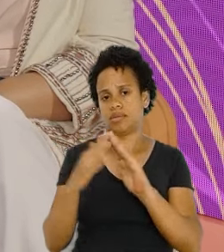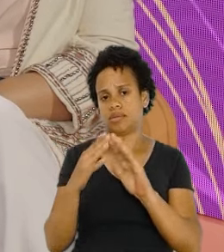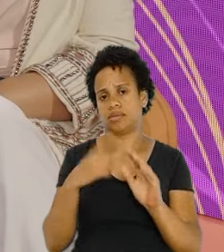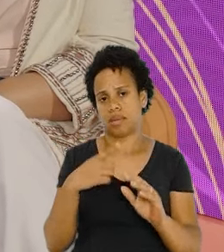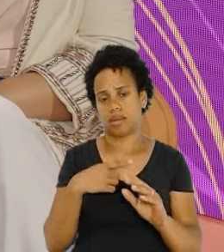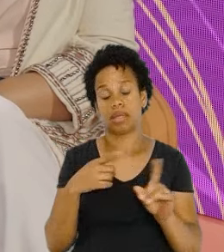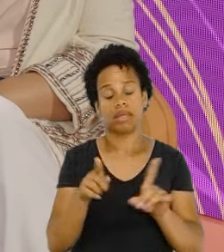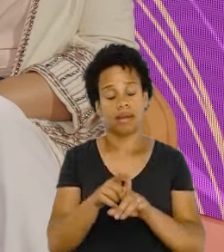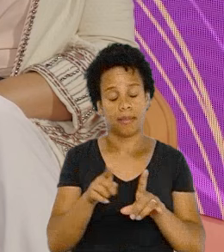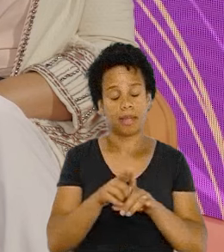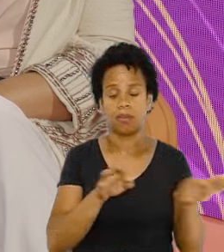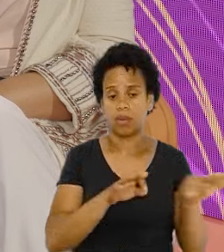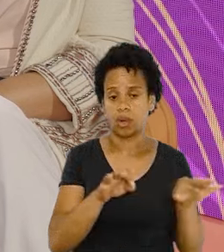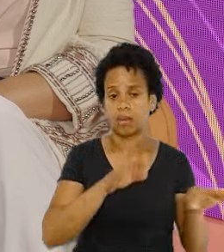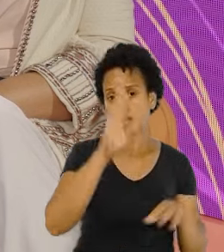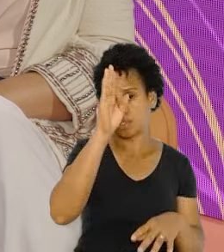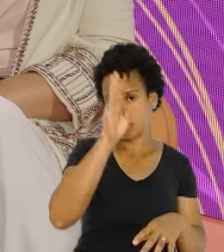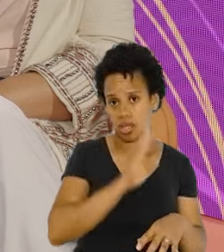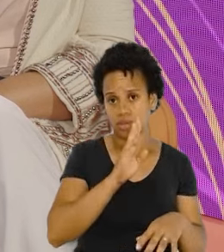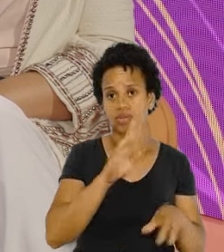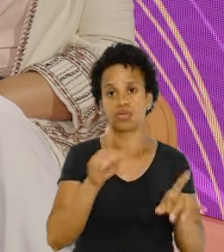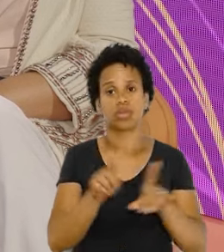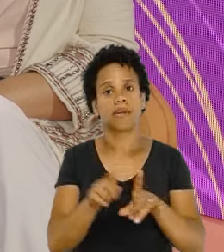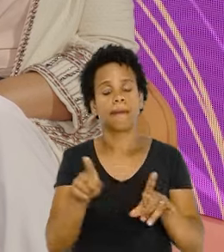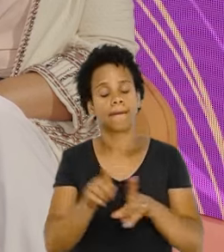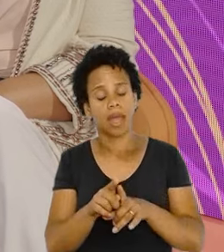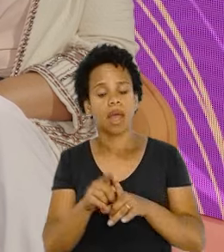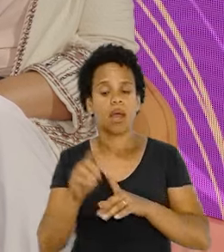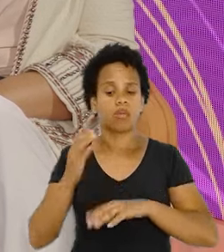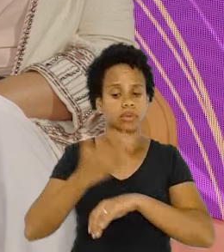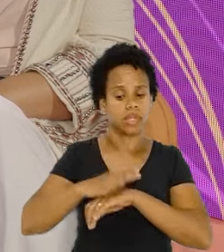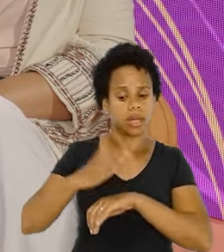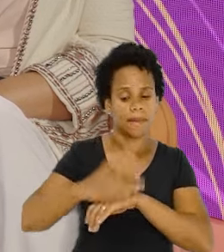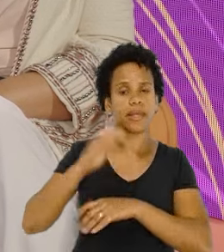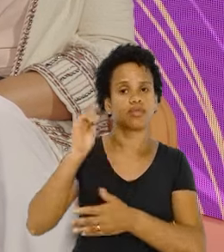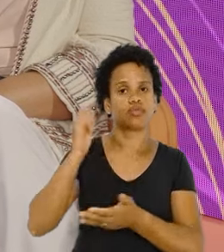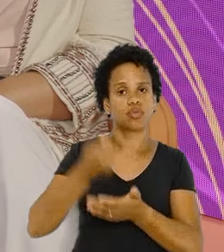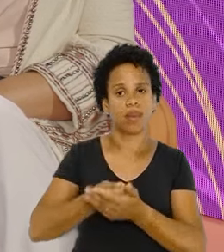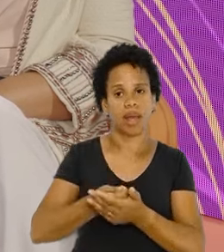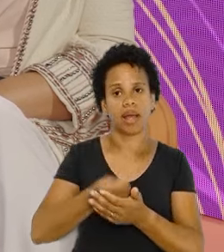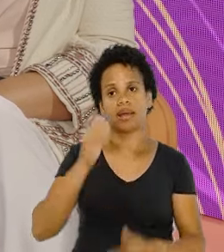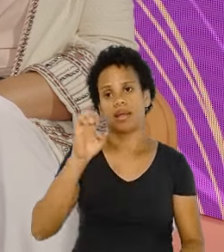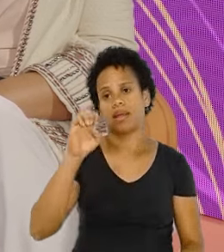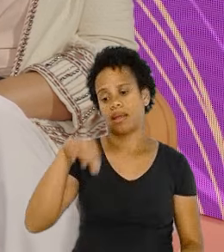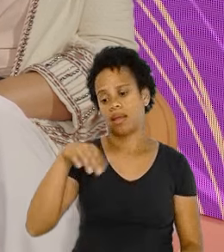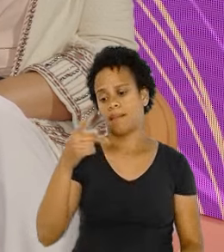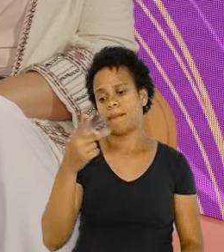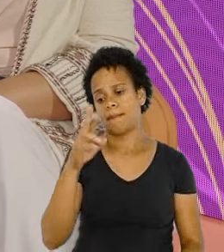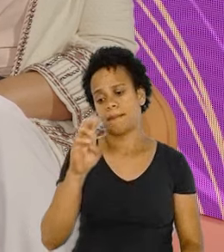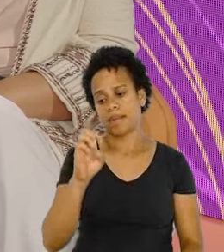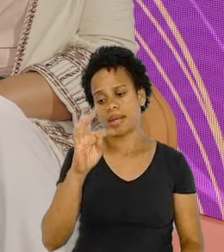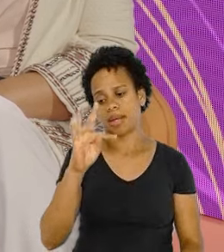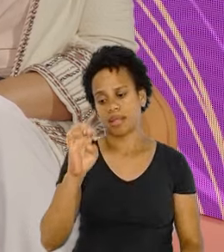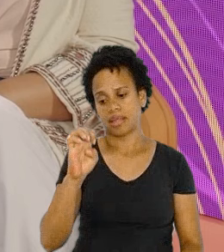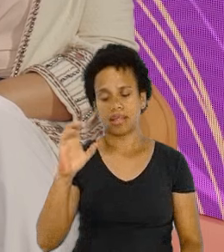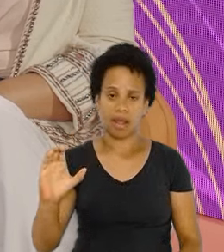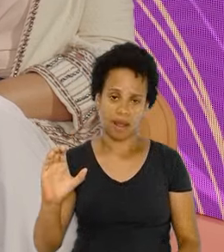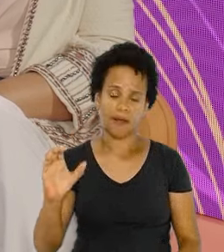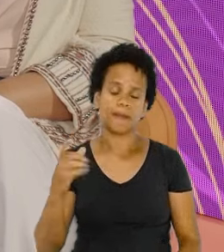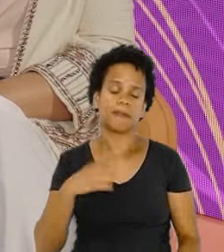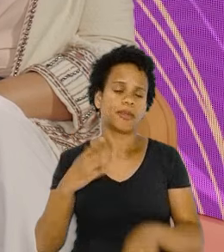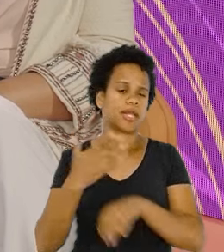programas gratuitos como capacitações pagas né como você falou do impretec que é o treinamento prêmio da pirâmide do